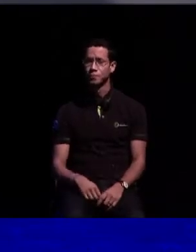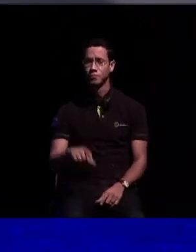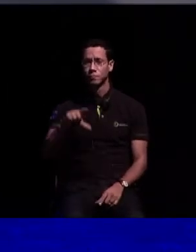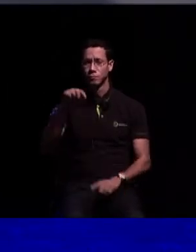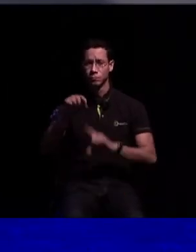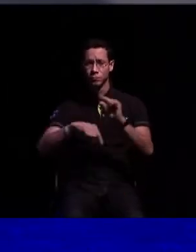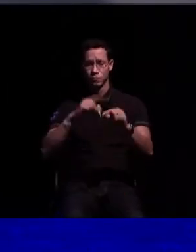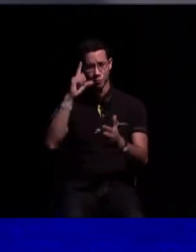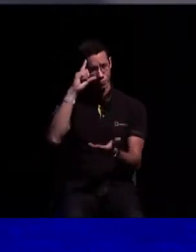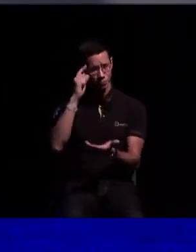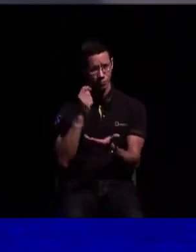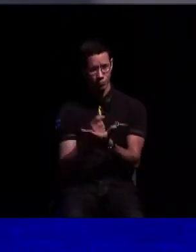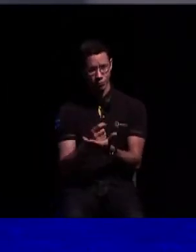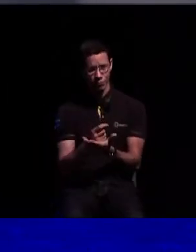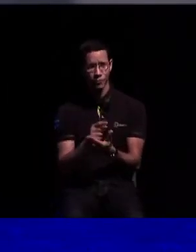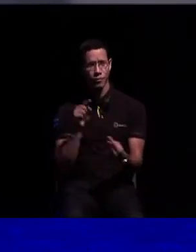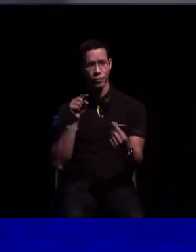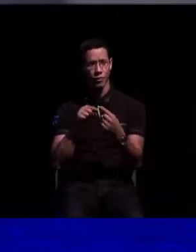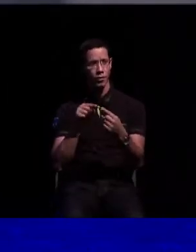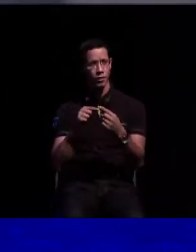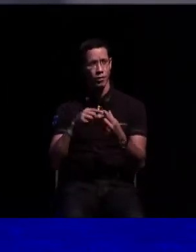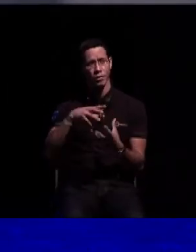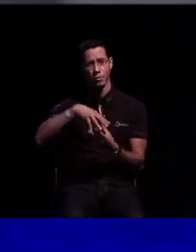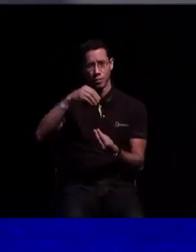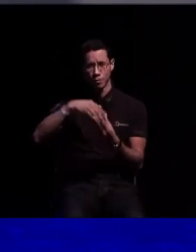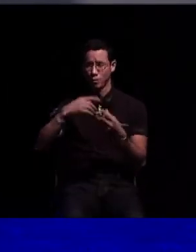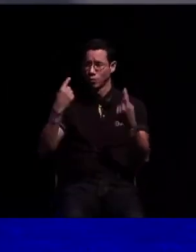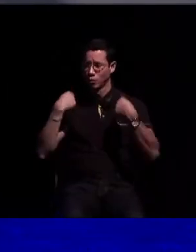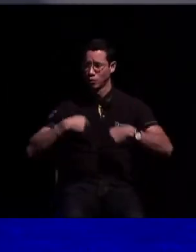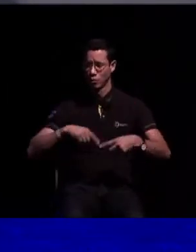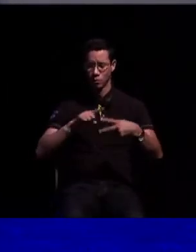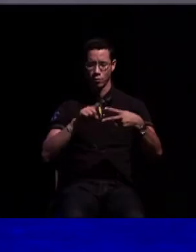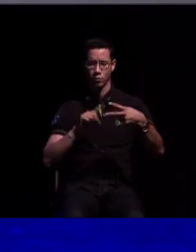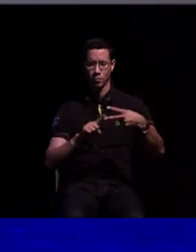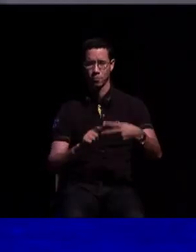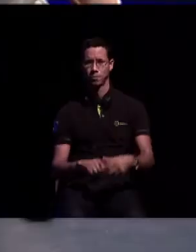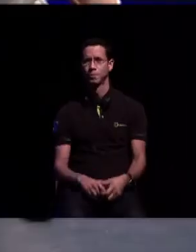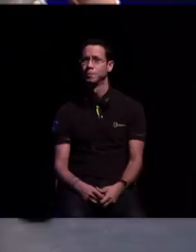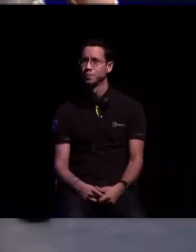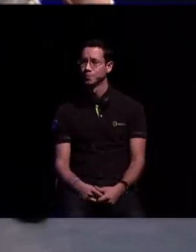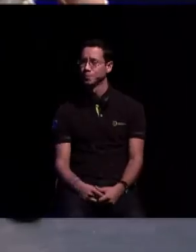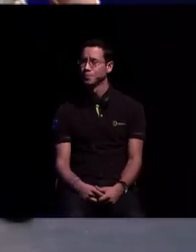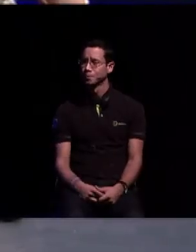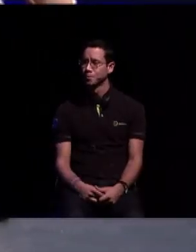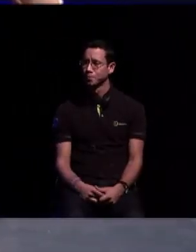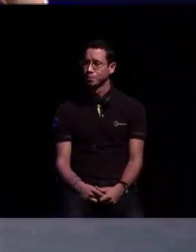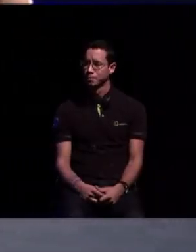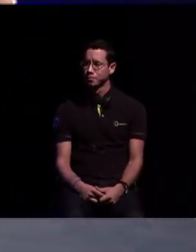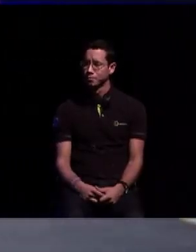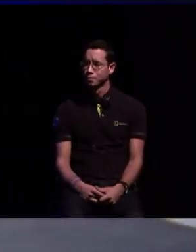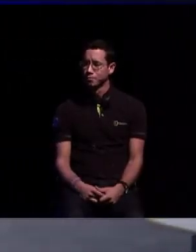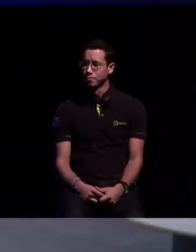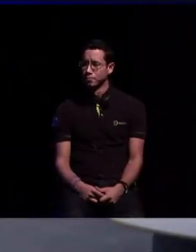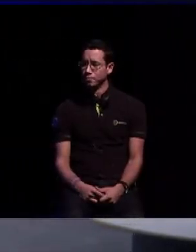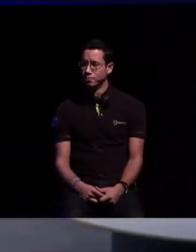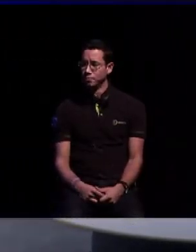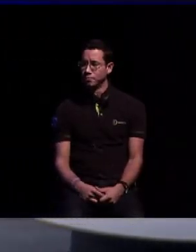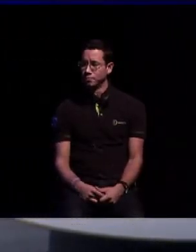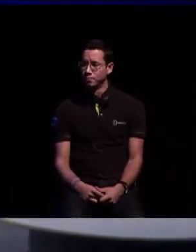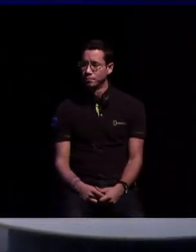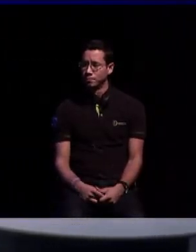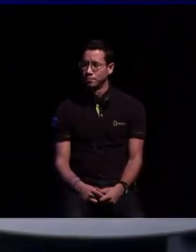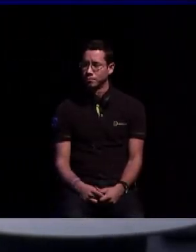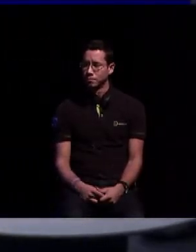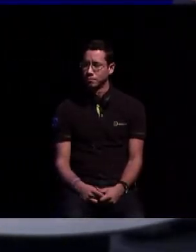que implicam sempre espírito e corpo. Né? Isso é algo que eu acho... É importante que a gente diga,